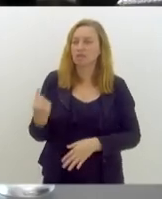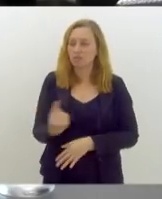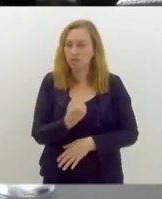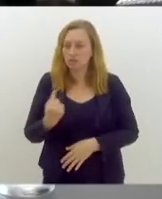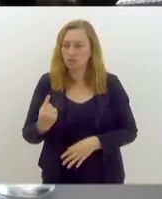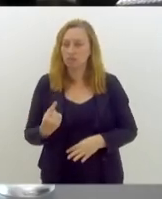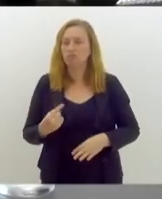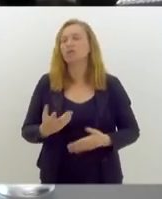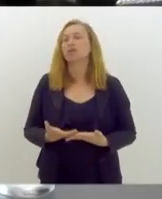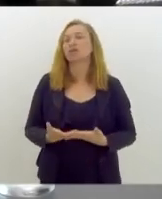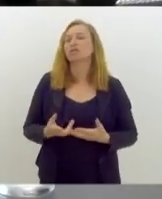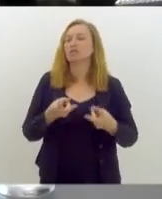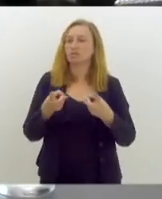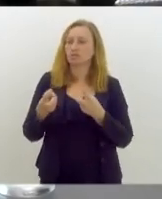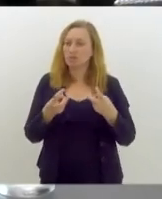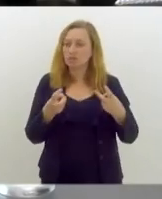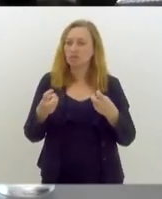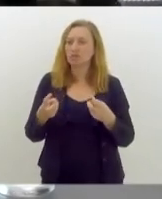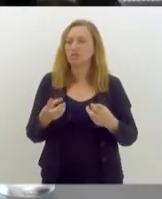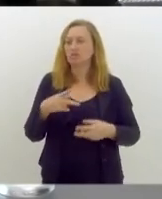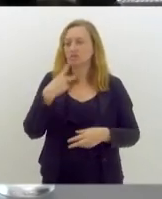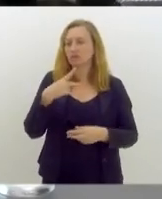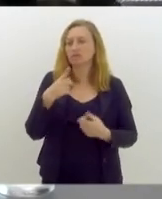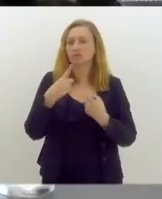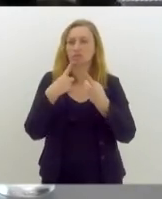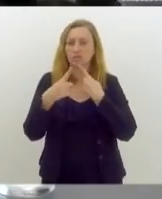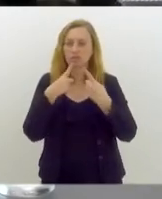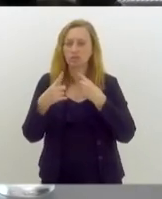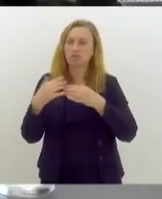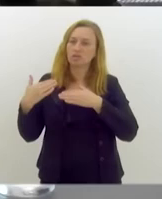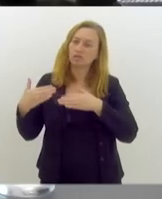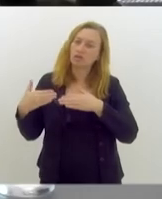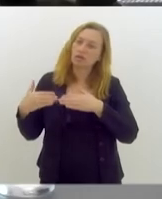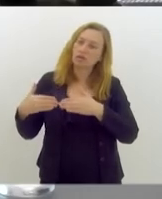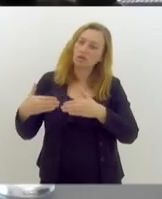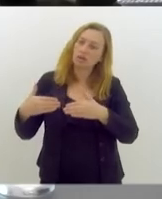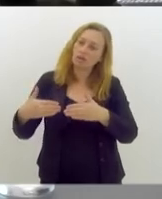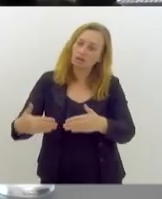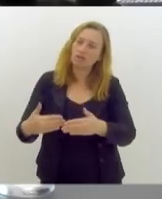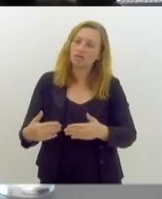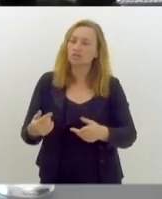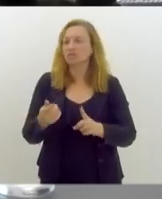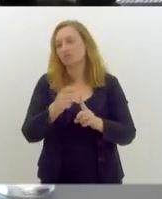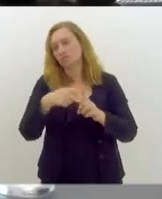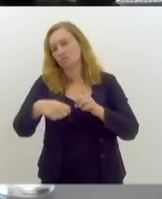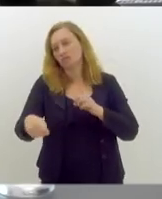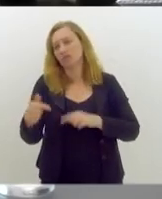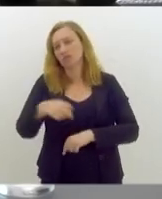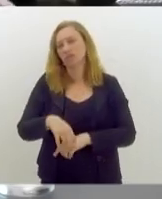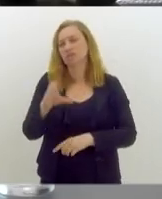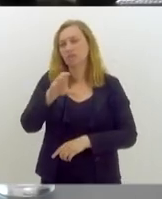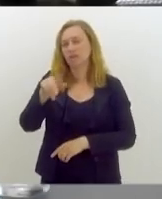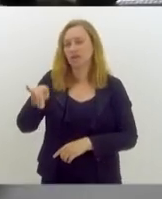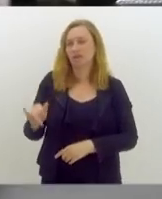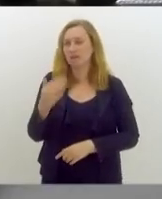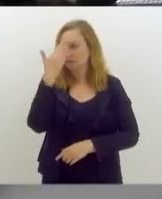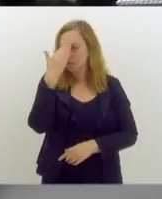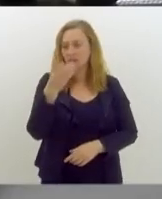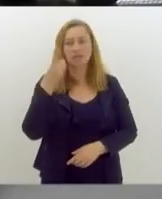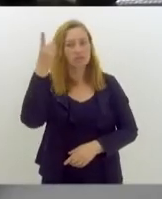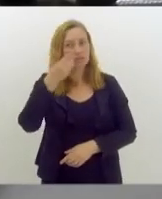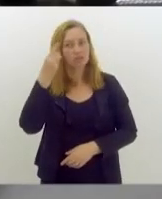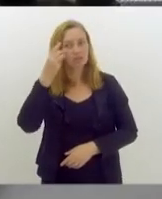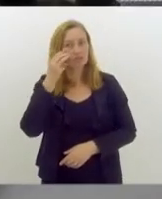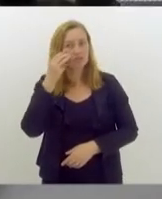observações tirando proveito dos debates que nós fizemos ao longo de vários meses aqui na CPI Obrigado deputado